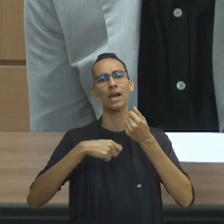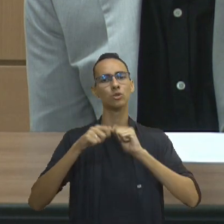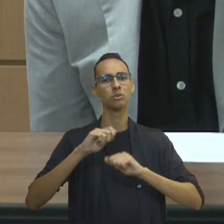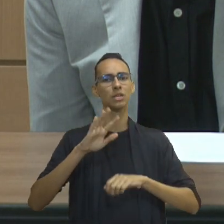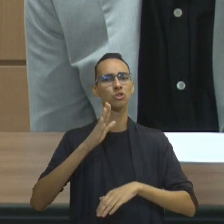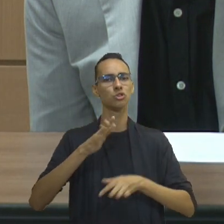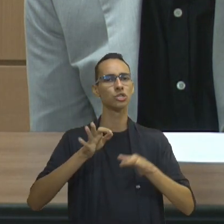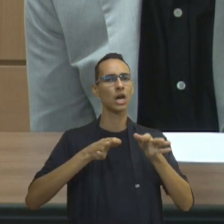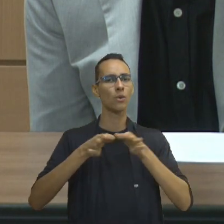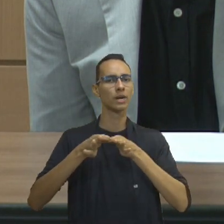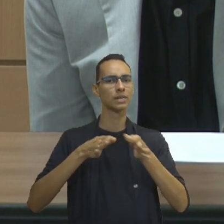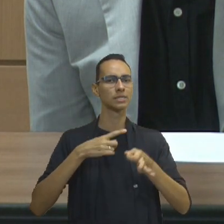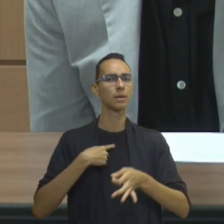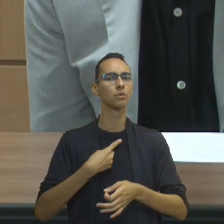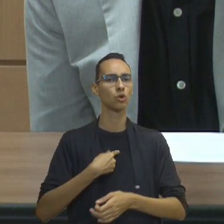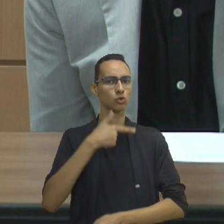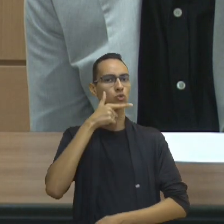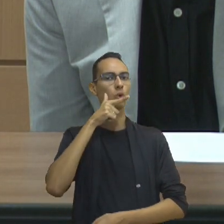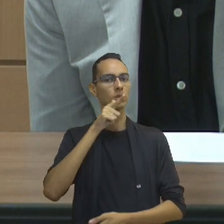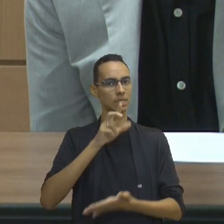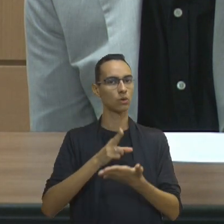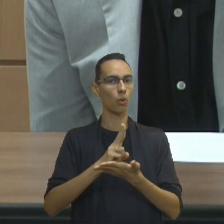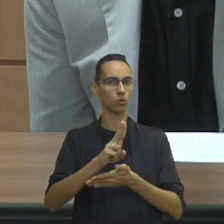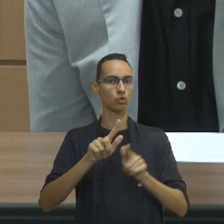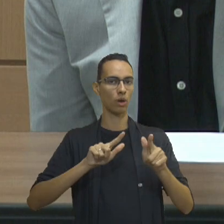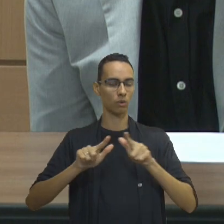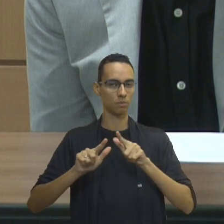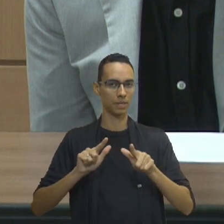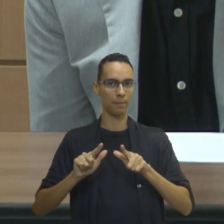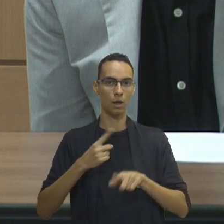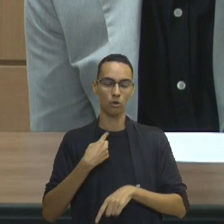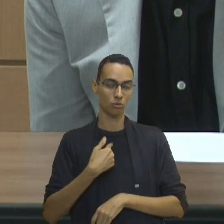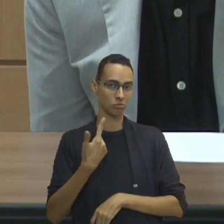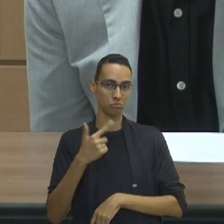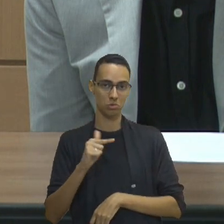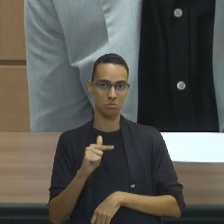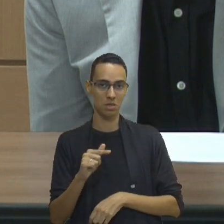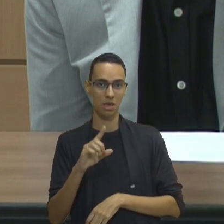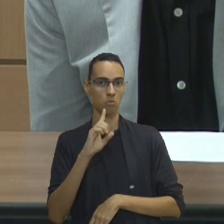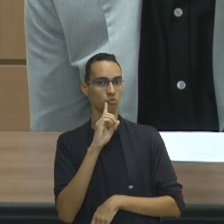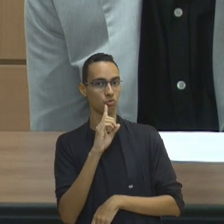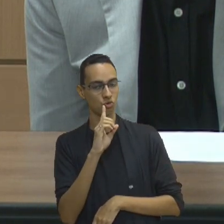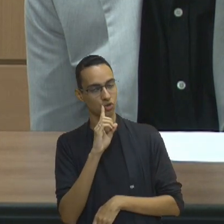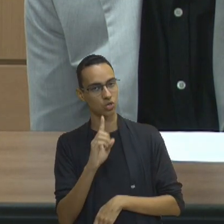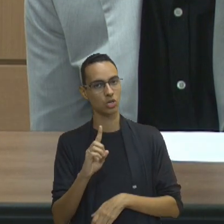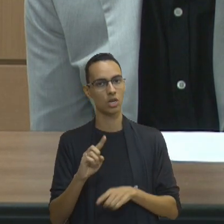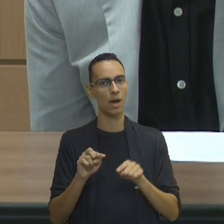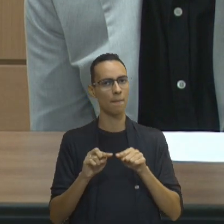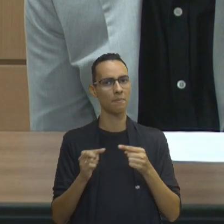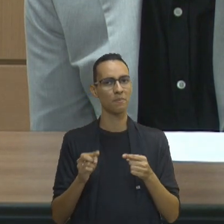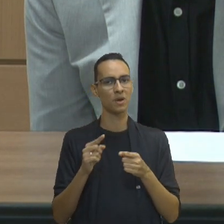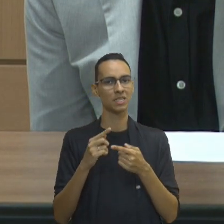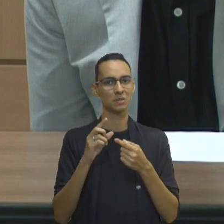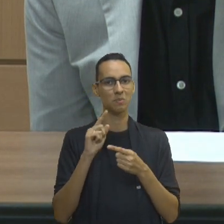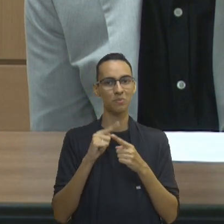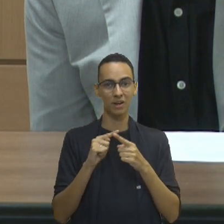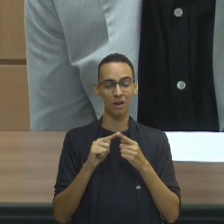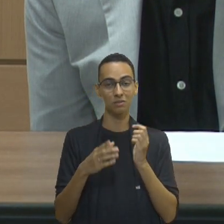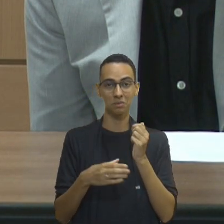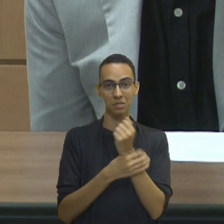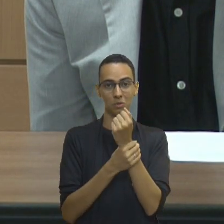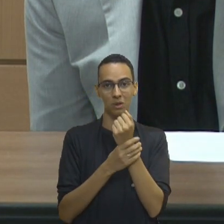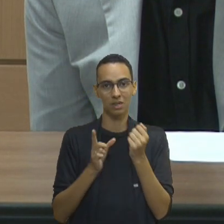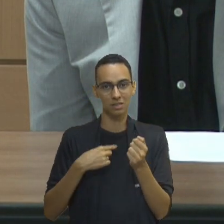para que a gente possa implementar proximamente. Nós não temos data nem previsão, justamente por toda a insegurança orçamentária que ainda